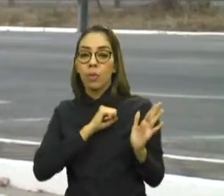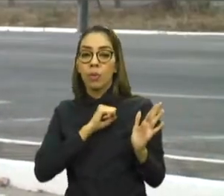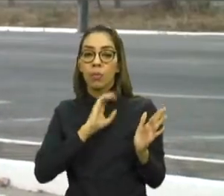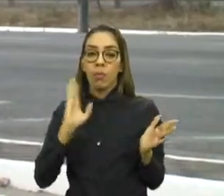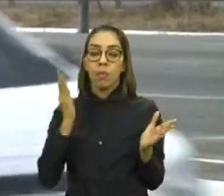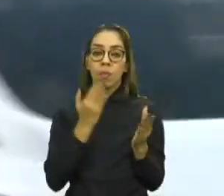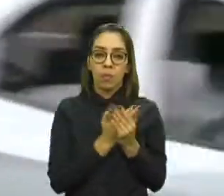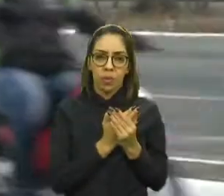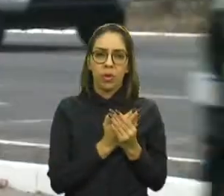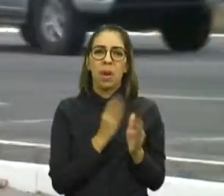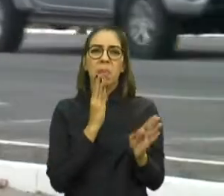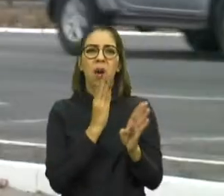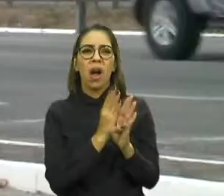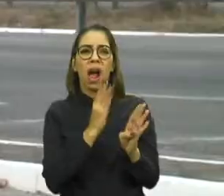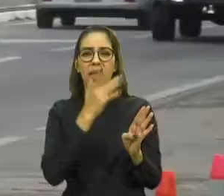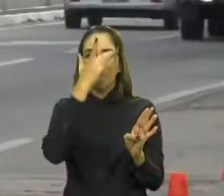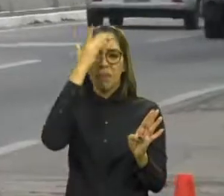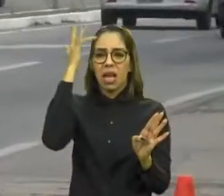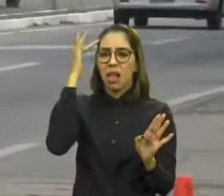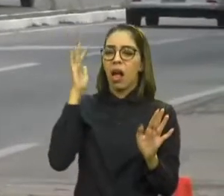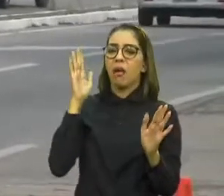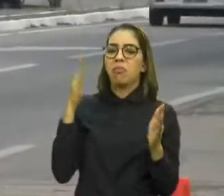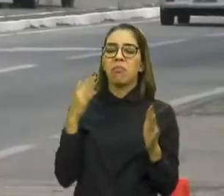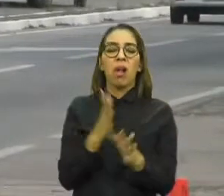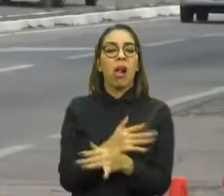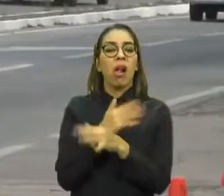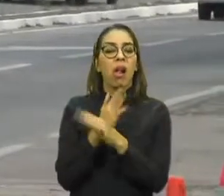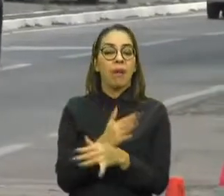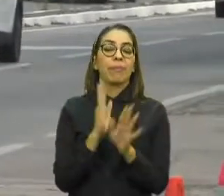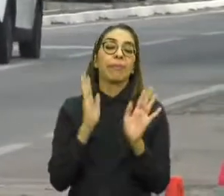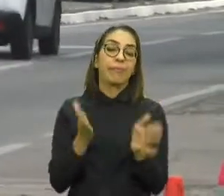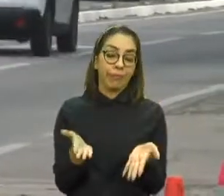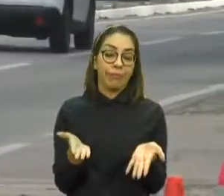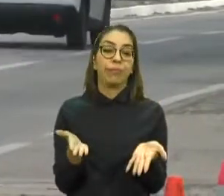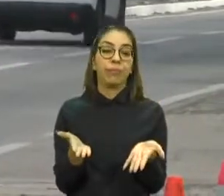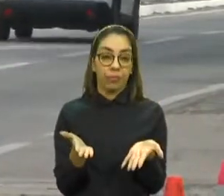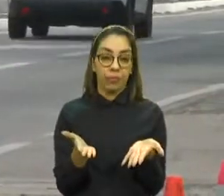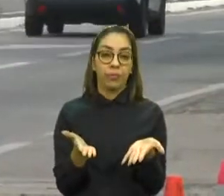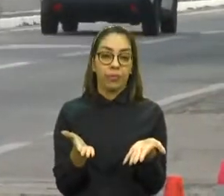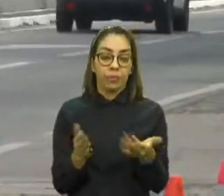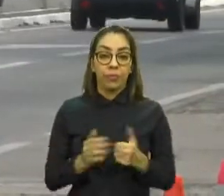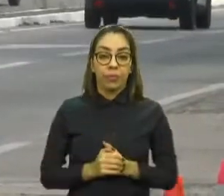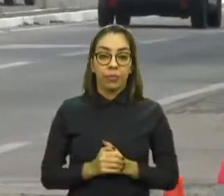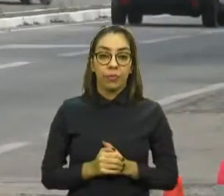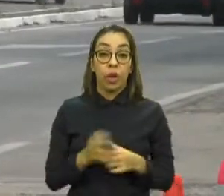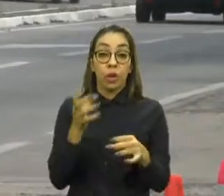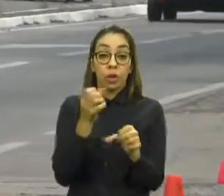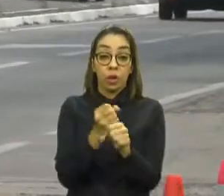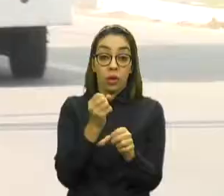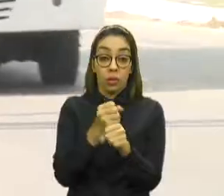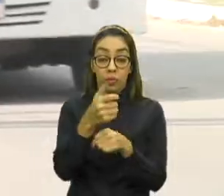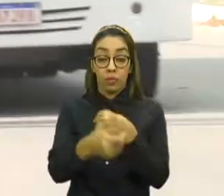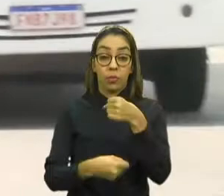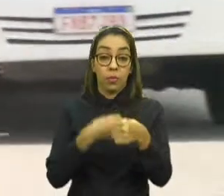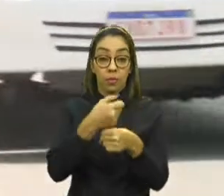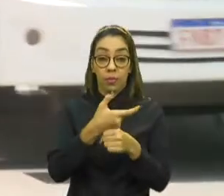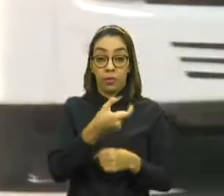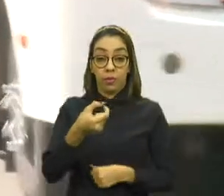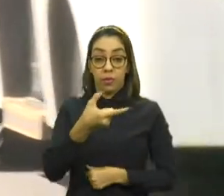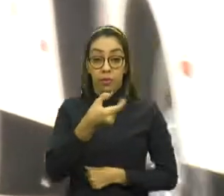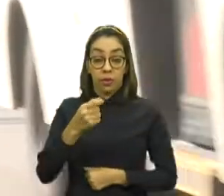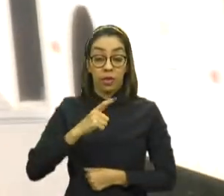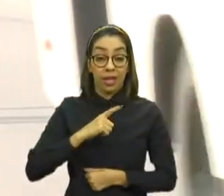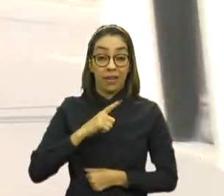vem crescendo nos últimos 3 anos. Em 2020, foram contabilizadas em todo o país 26 mil